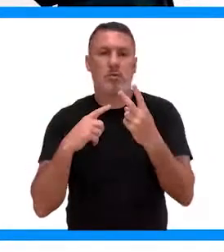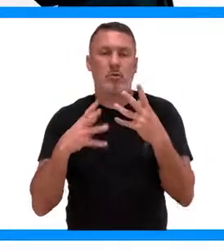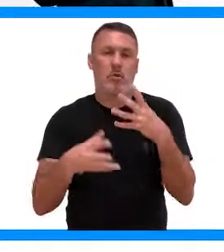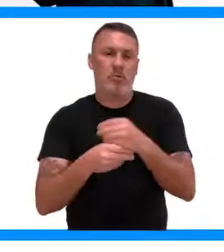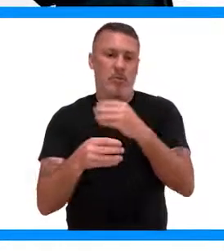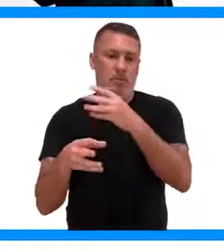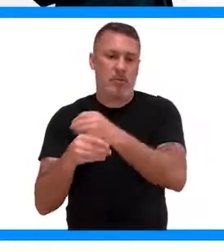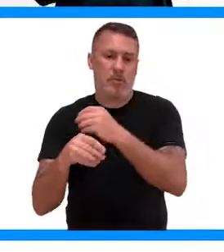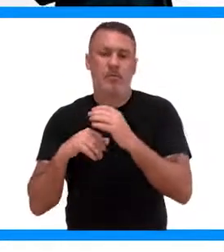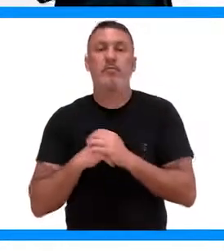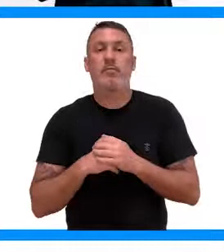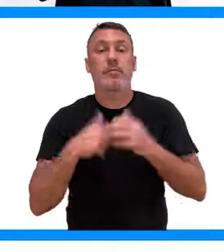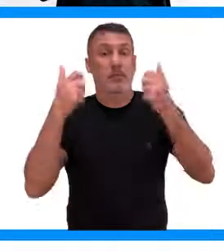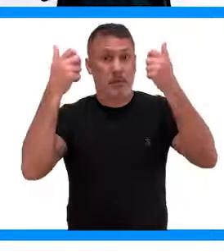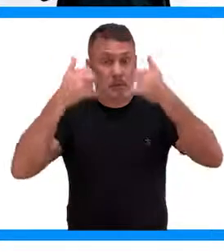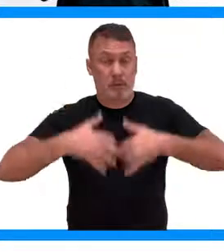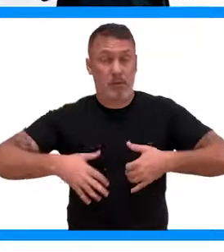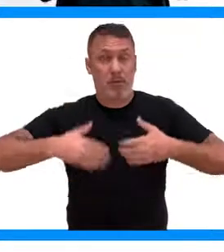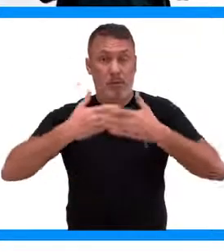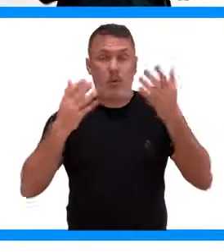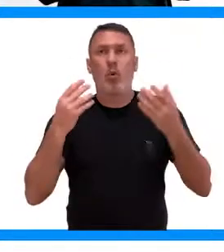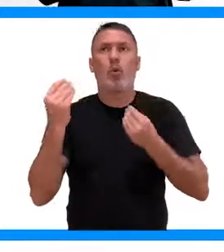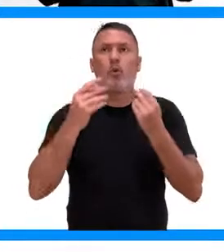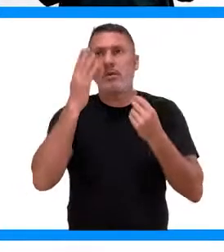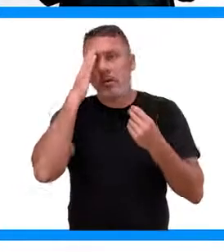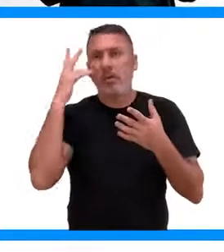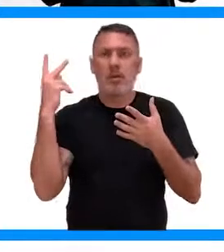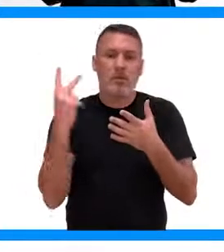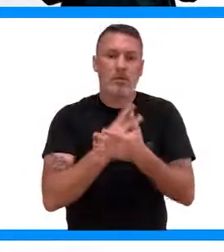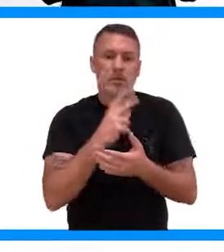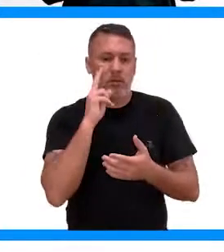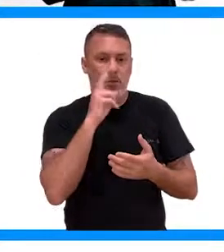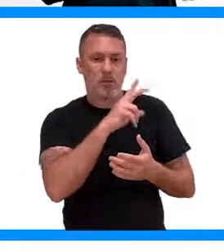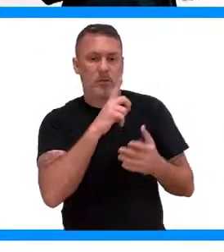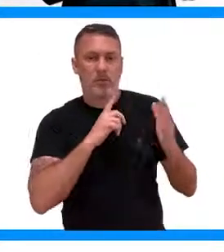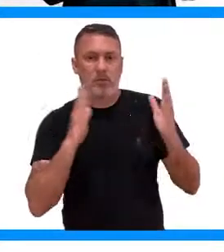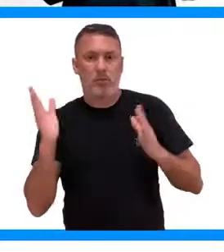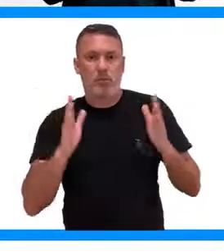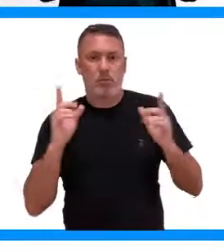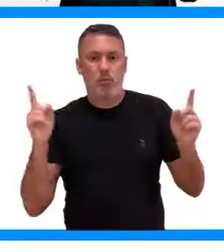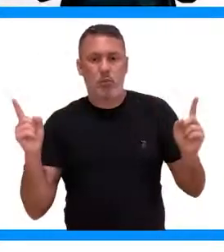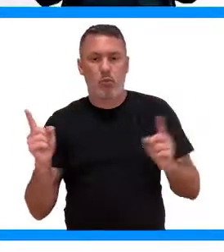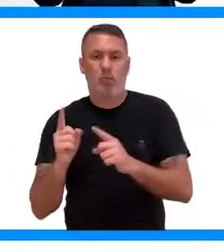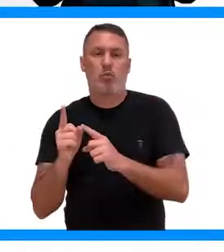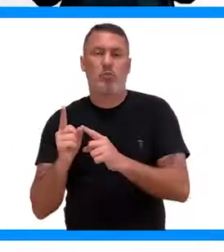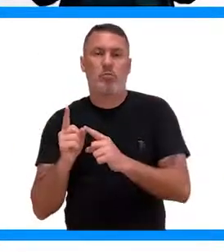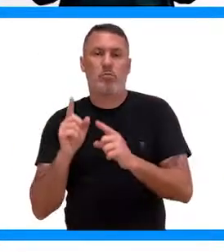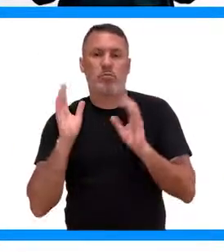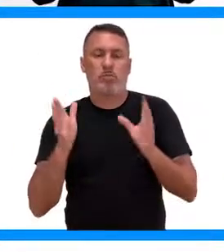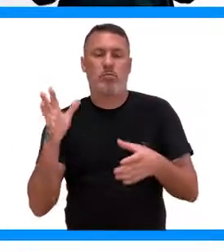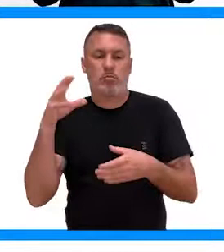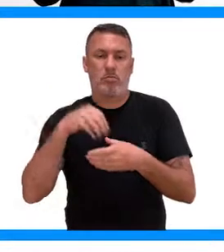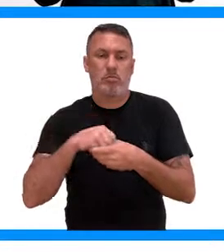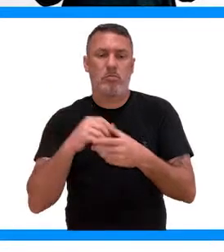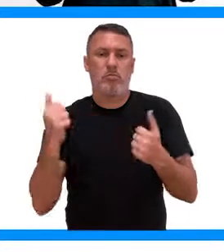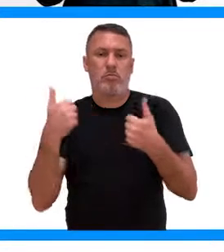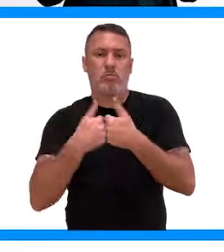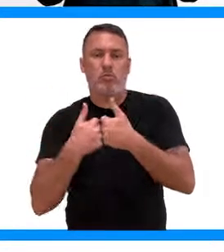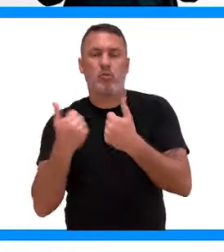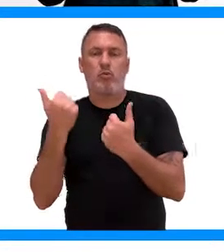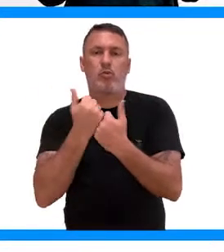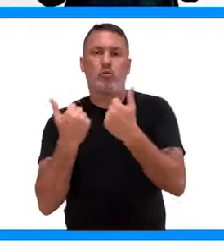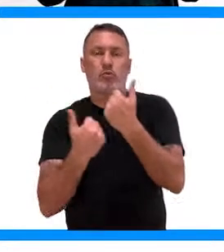verbo com dois complementos. Então, para explicar para vocês como isso acontece, eu coloquei a frase inteira e depois a frase